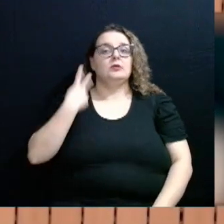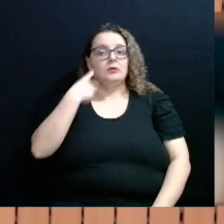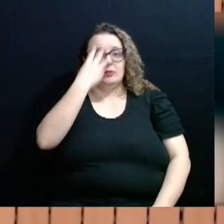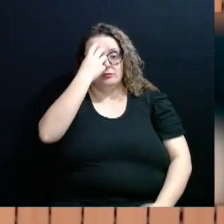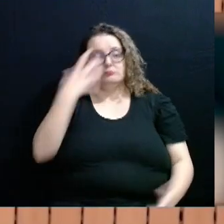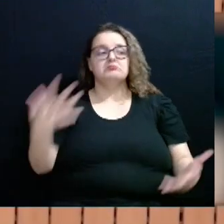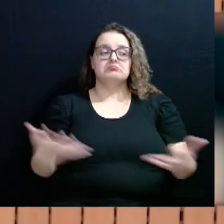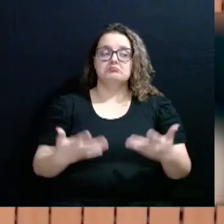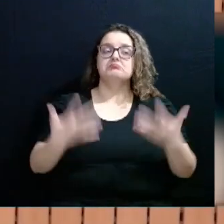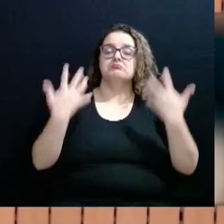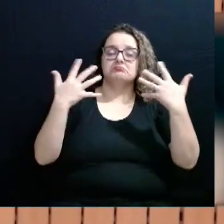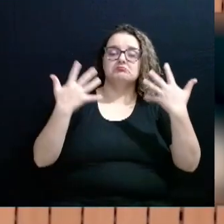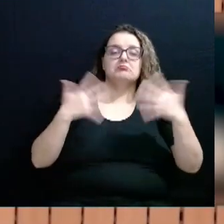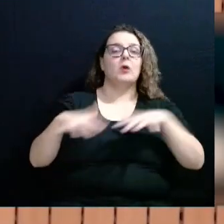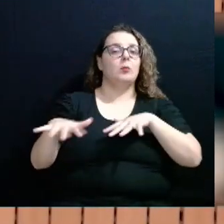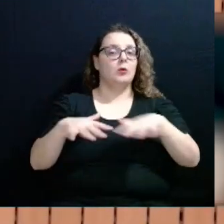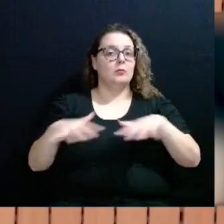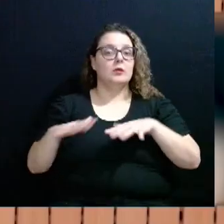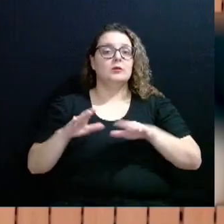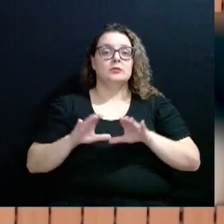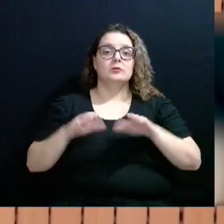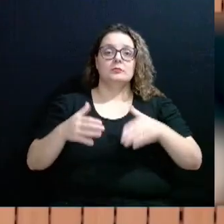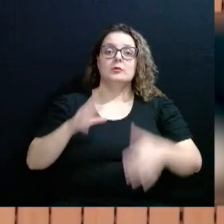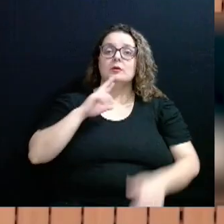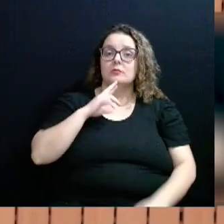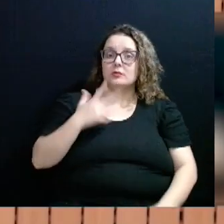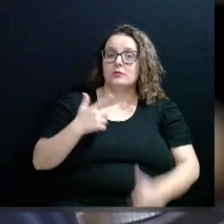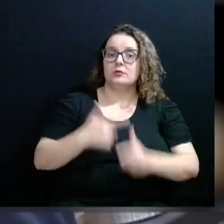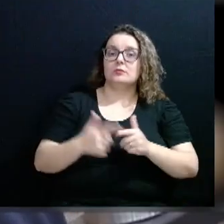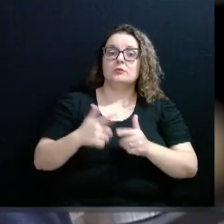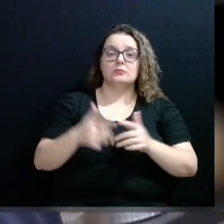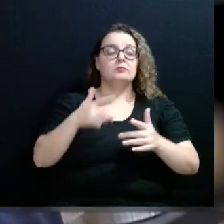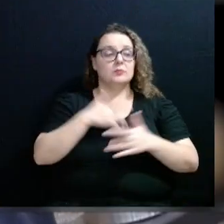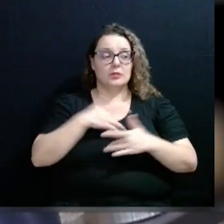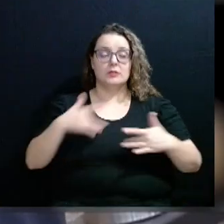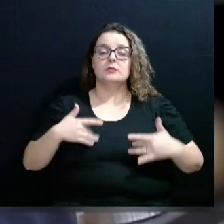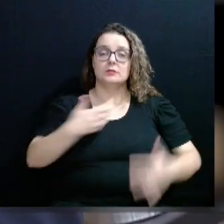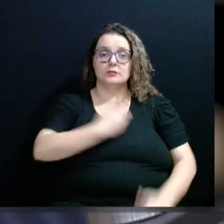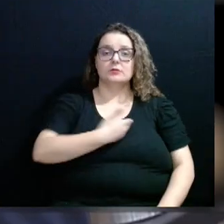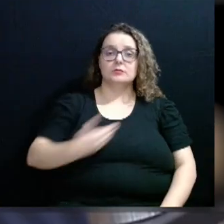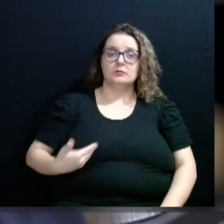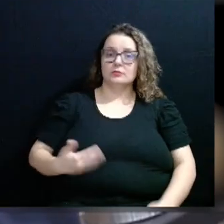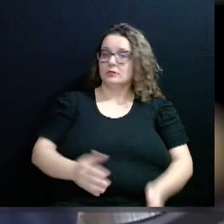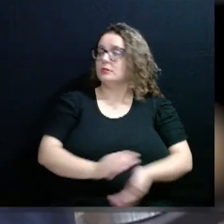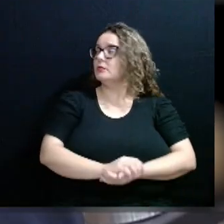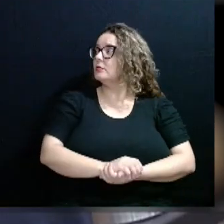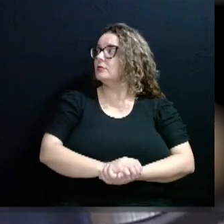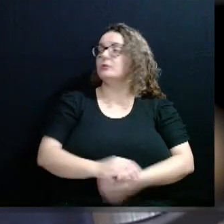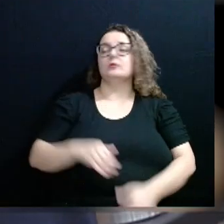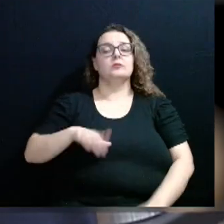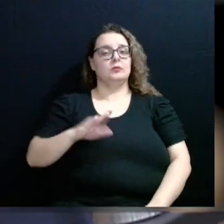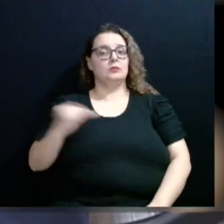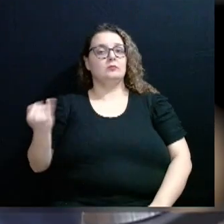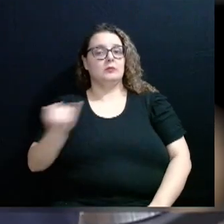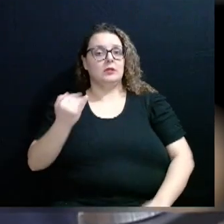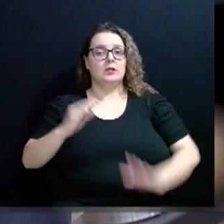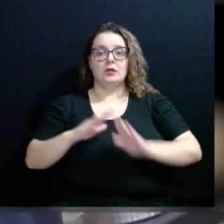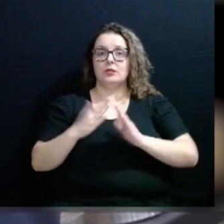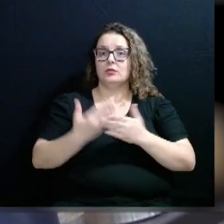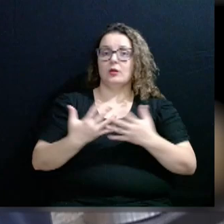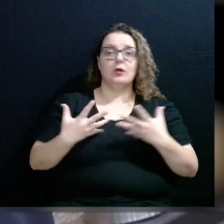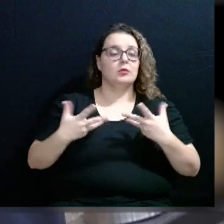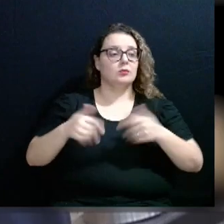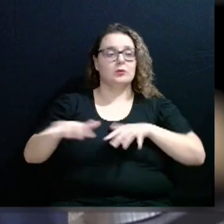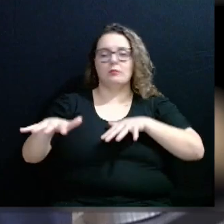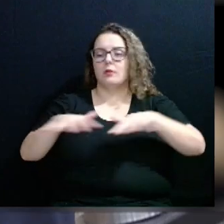comunidade para resolver o problema que é de saúde pública. O que foi mais interessante é que a escola toda se mobilizou, está se mobilizando